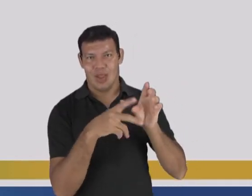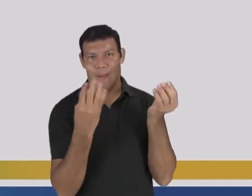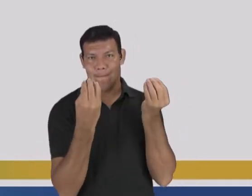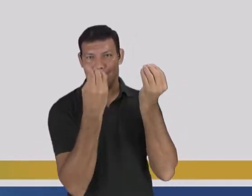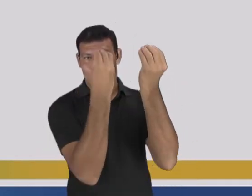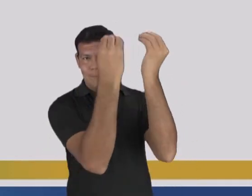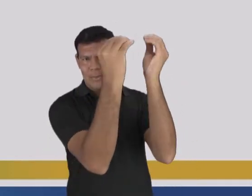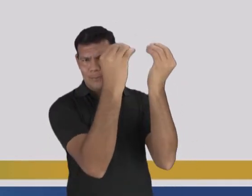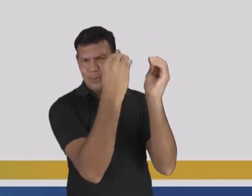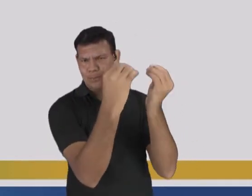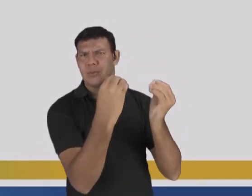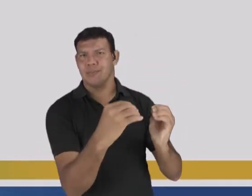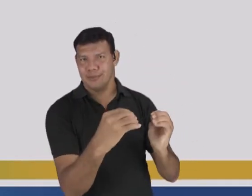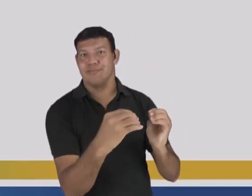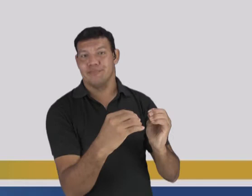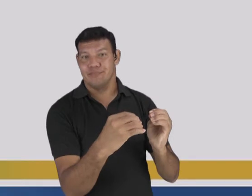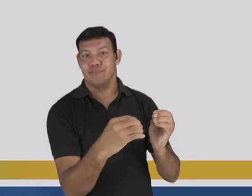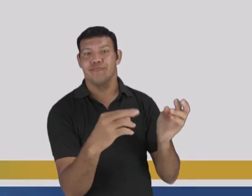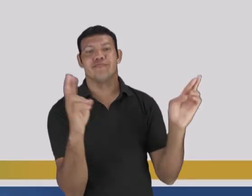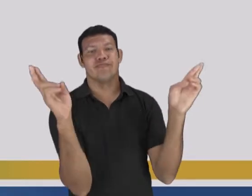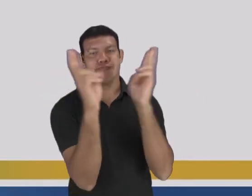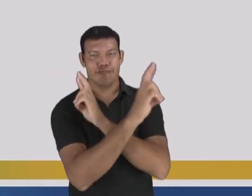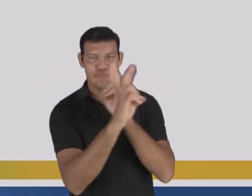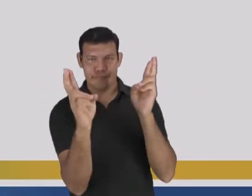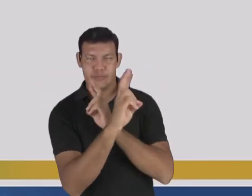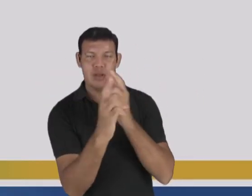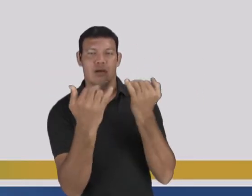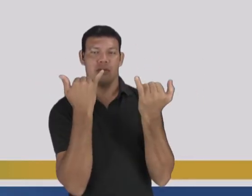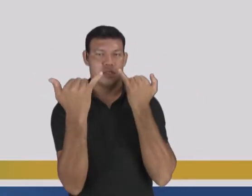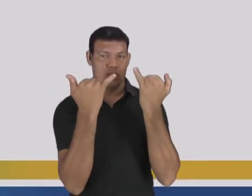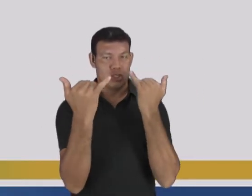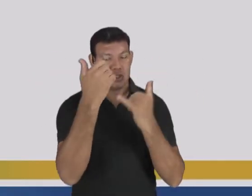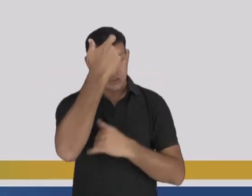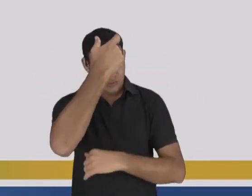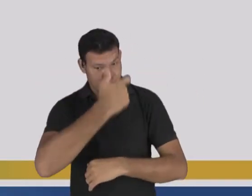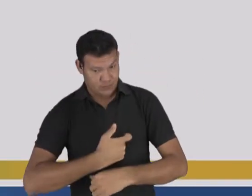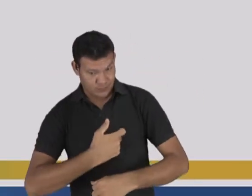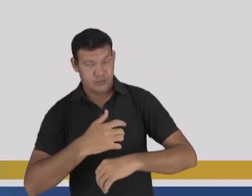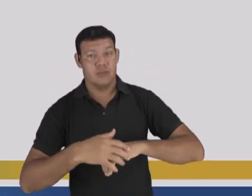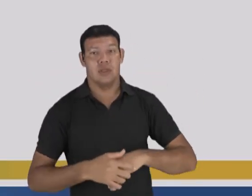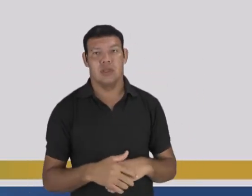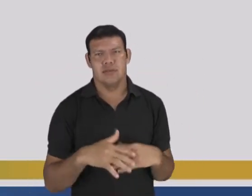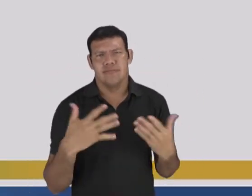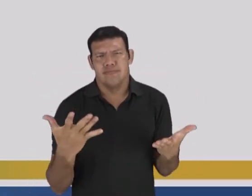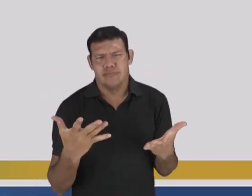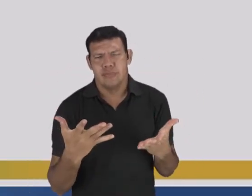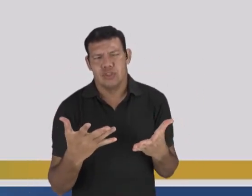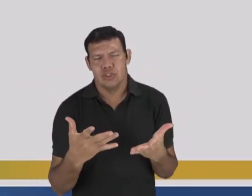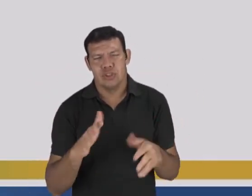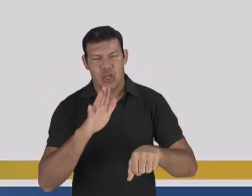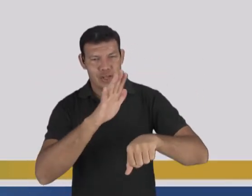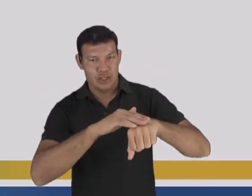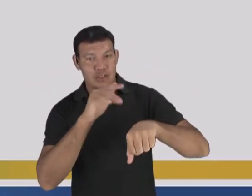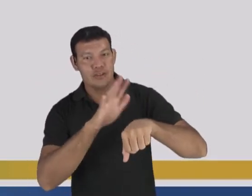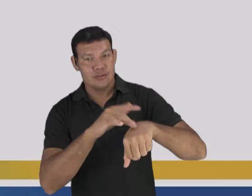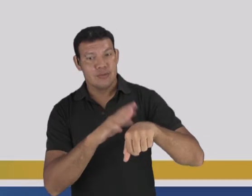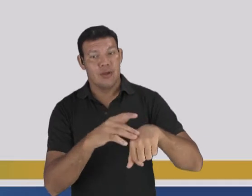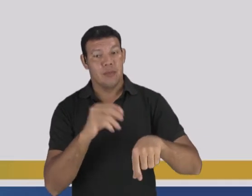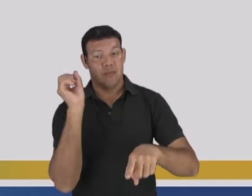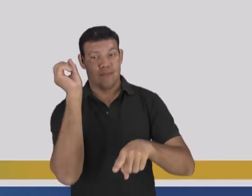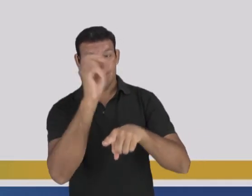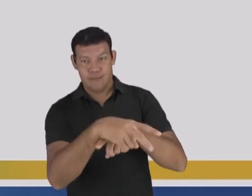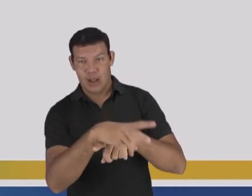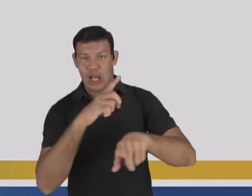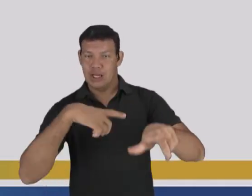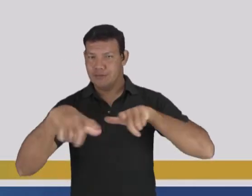colocar várias informações lá, tudo relacionado a dados pessoais, né? Porque quando, de repente, você for chamado para a vaga, você vai ter